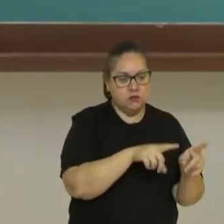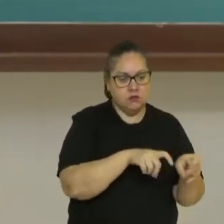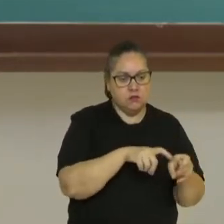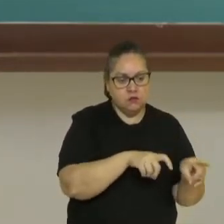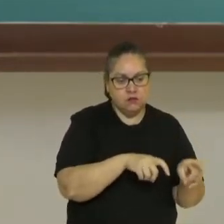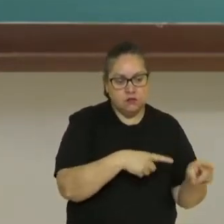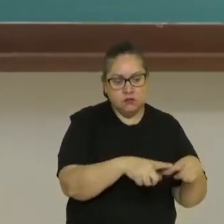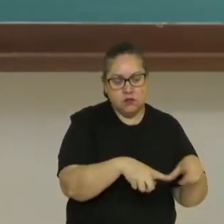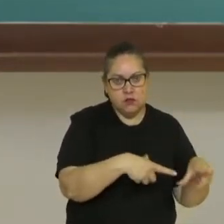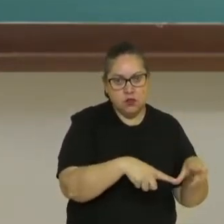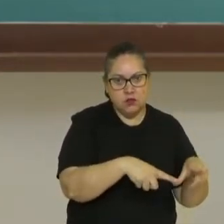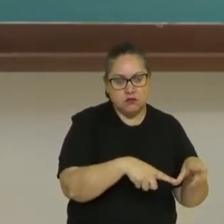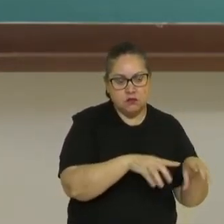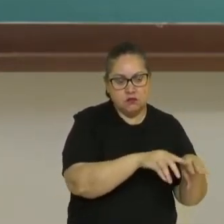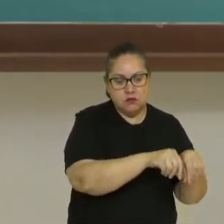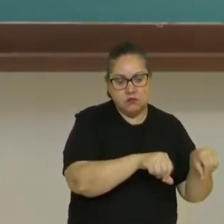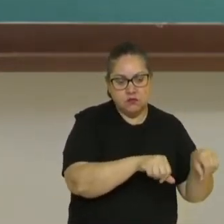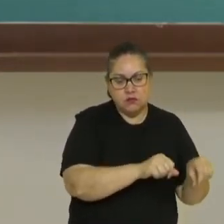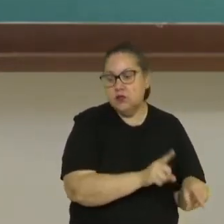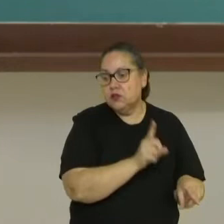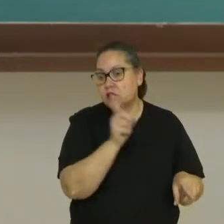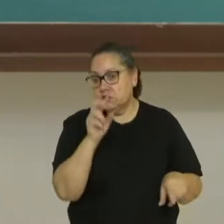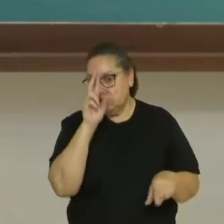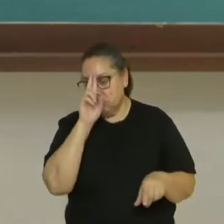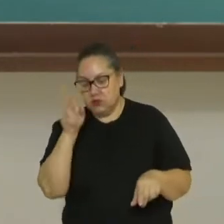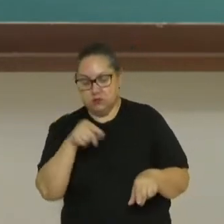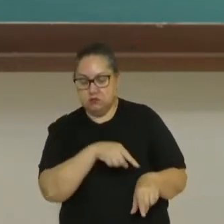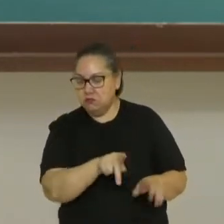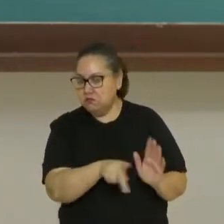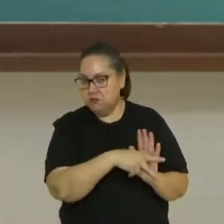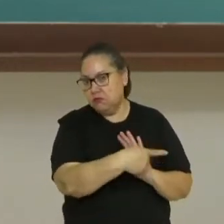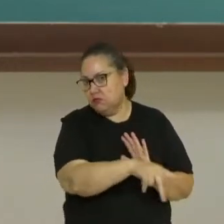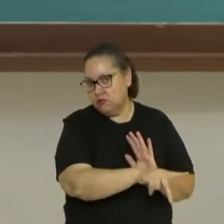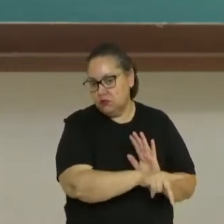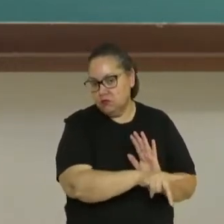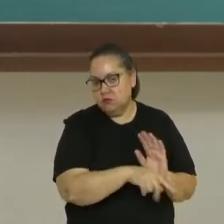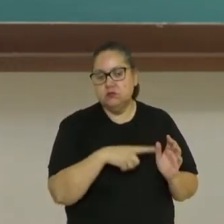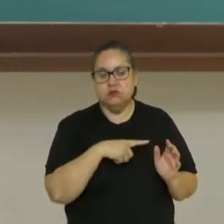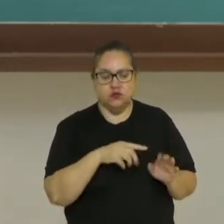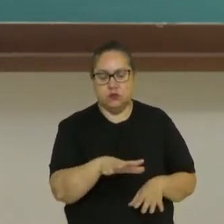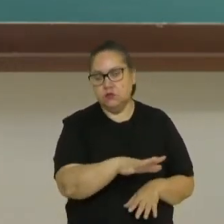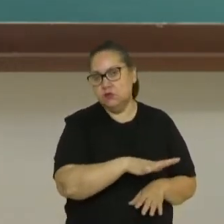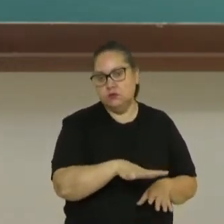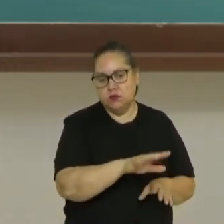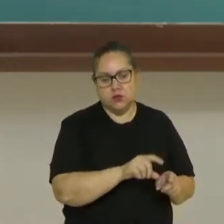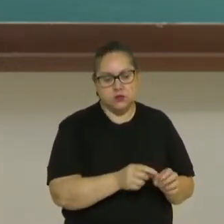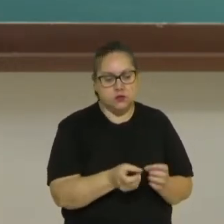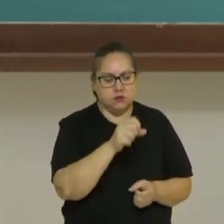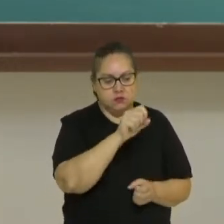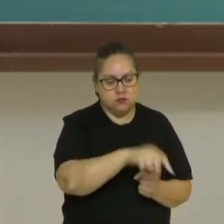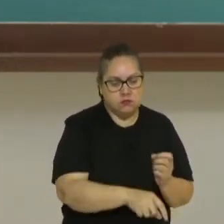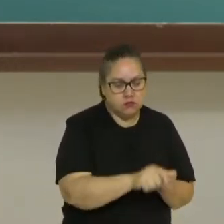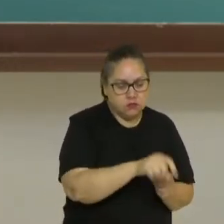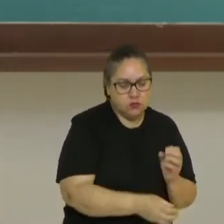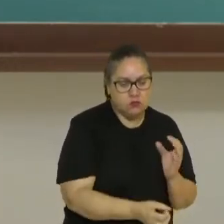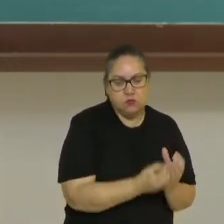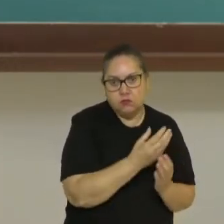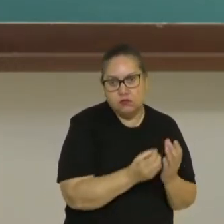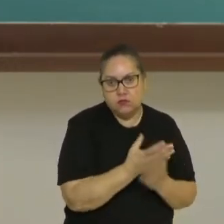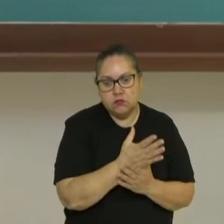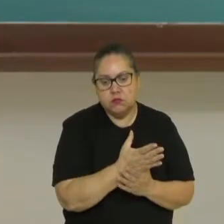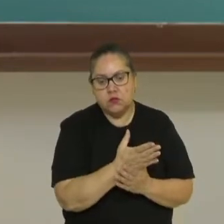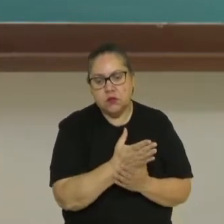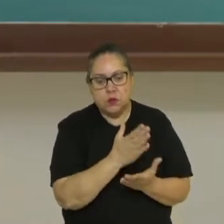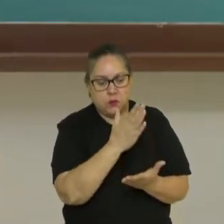um terreno que era do senhor feudal e não deles. Eles tinham ali um espaço para plantar, para produzir, e